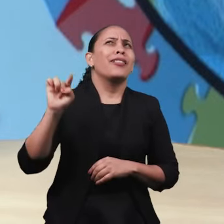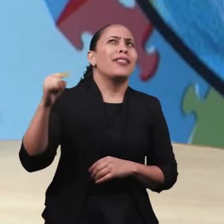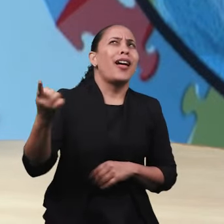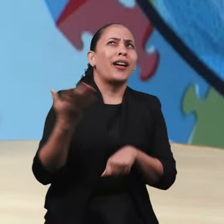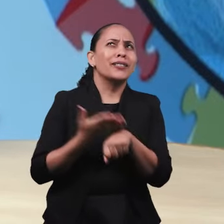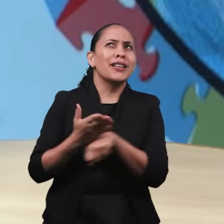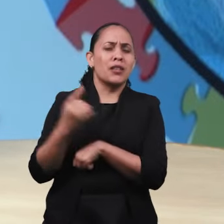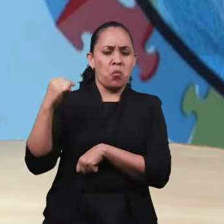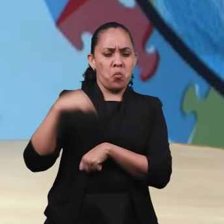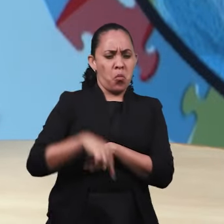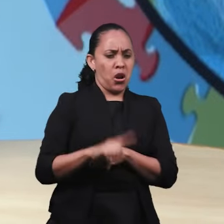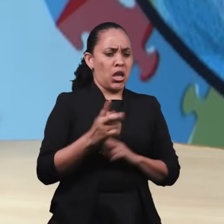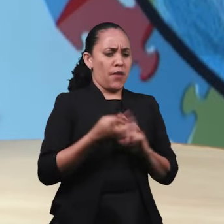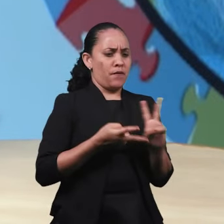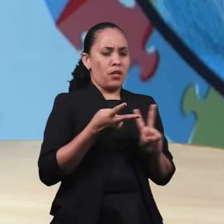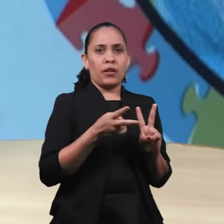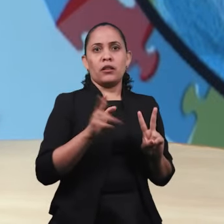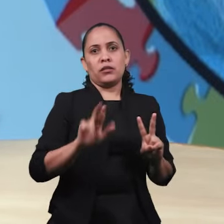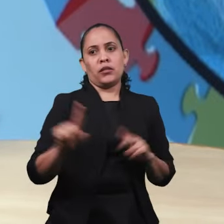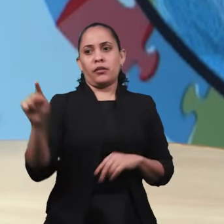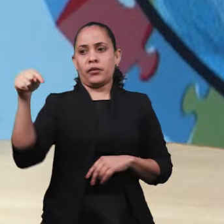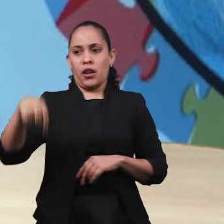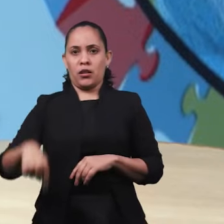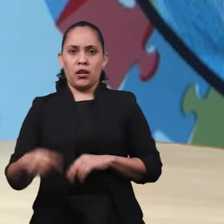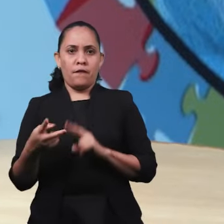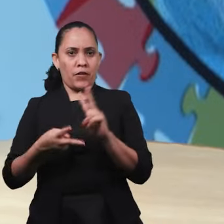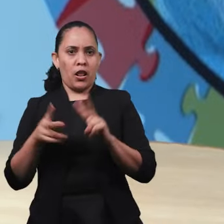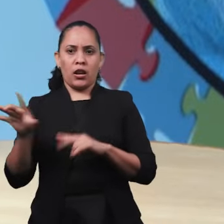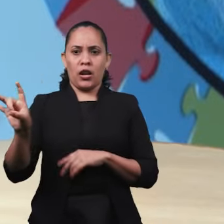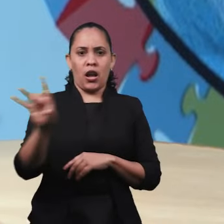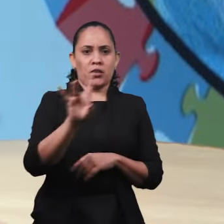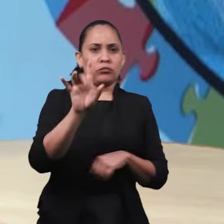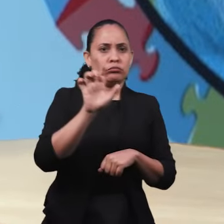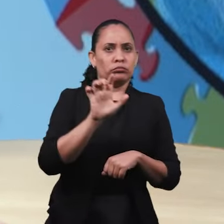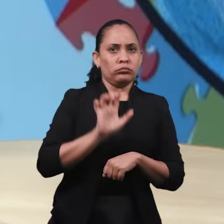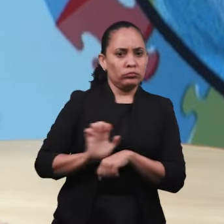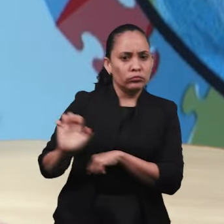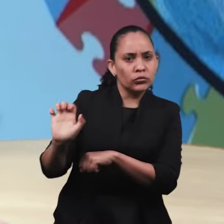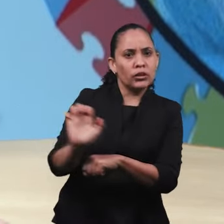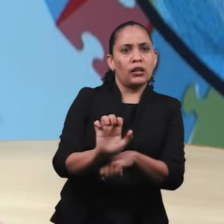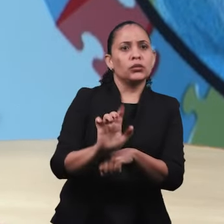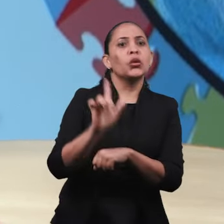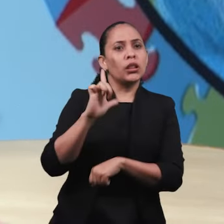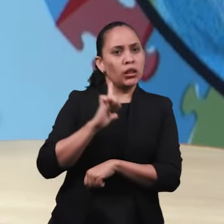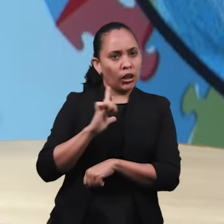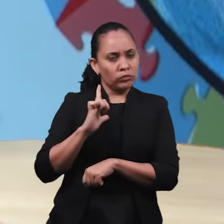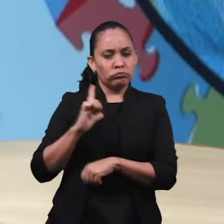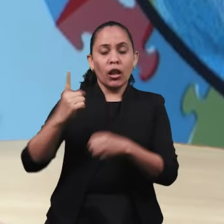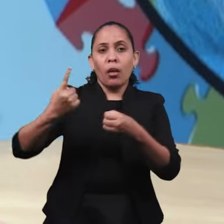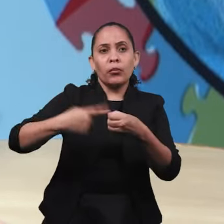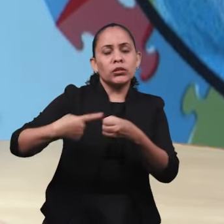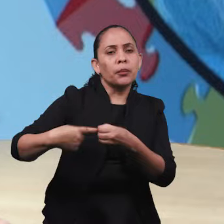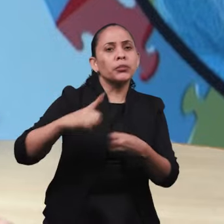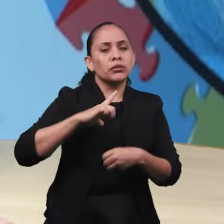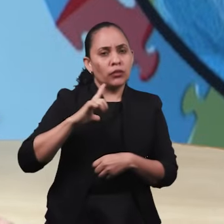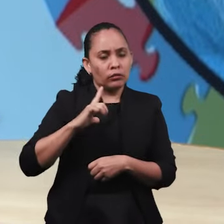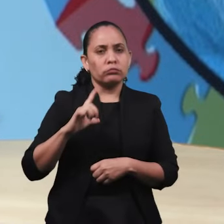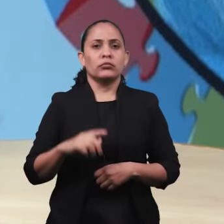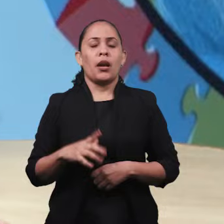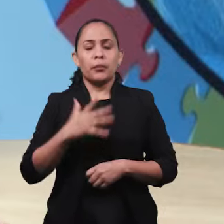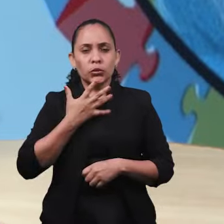lá em Serra, eu moro aqui em Vila Velha. Não, tem oficina em cada município daqui, tem oficina aqui. Então a pessoa